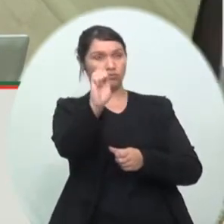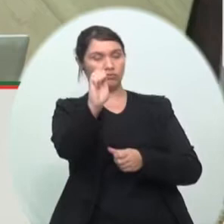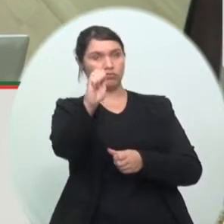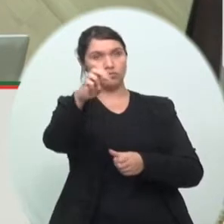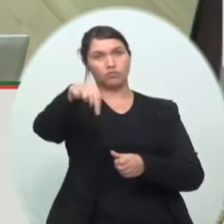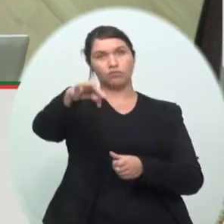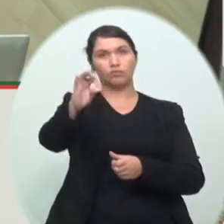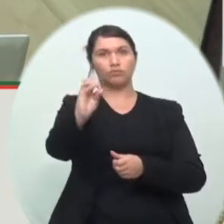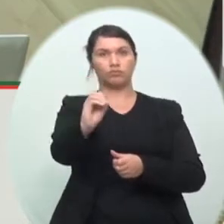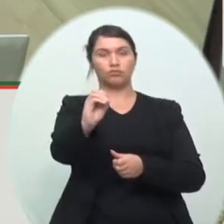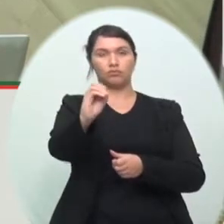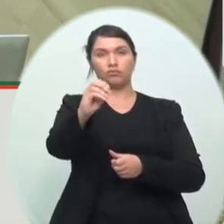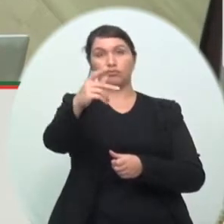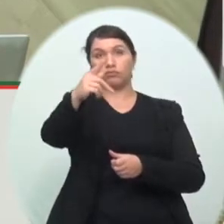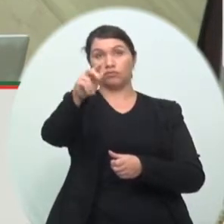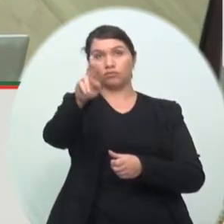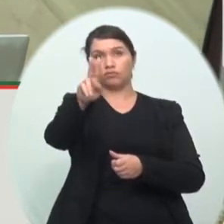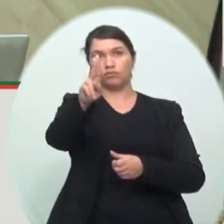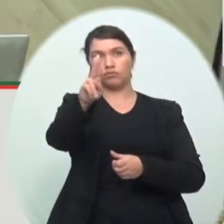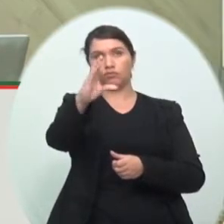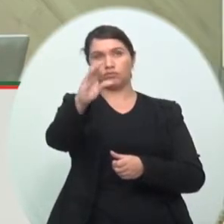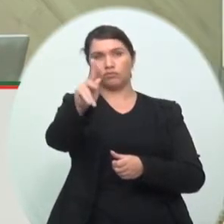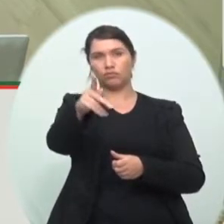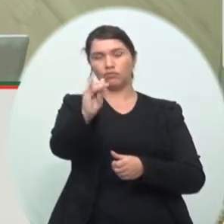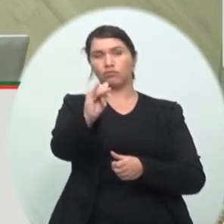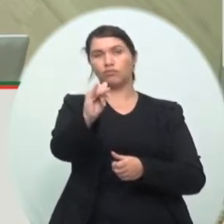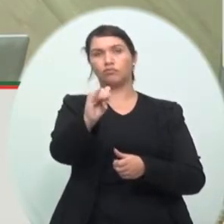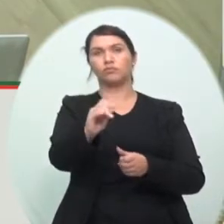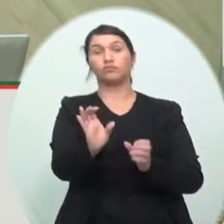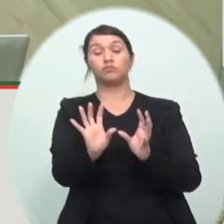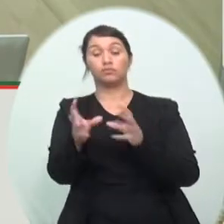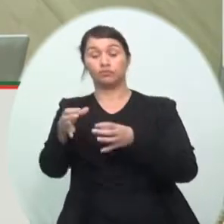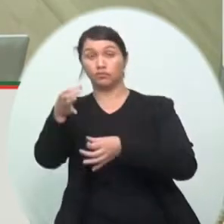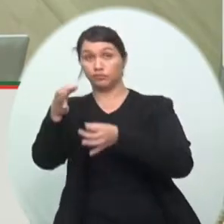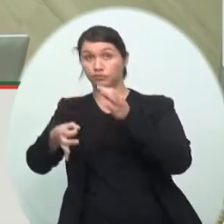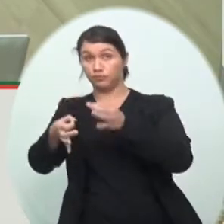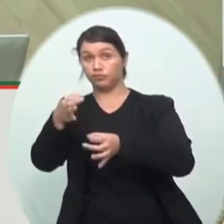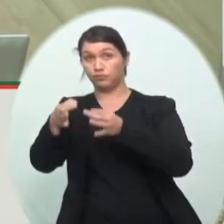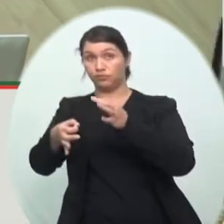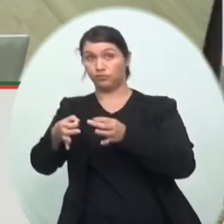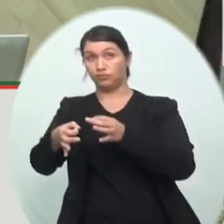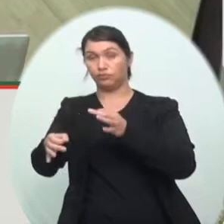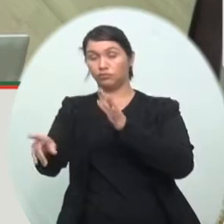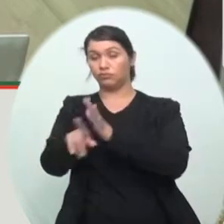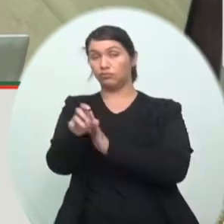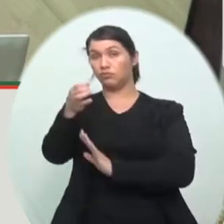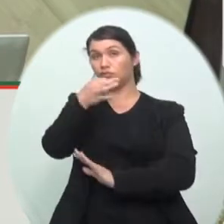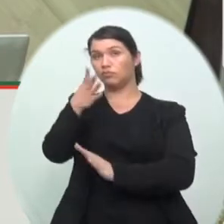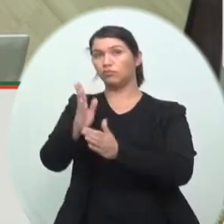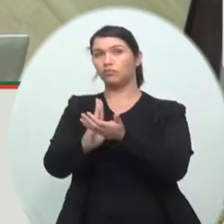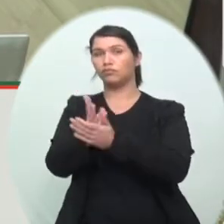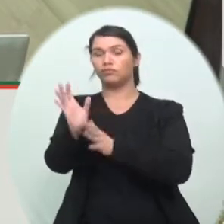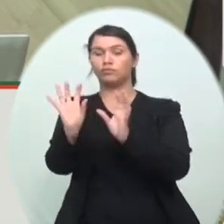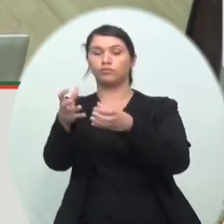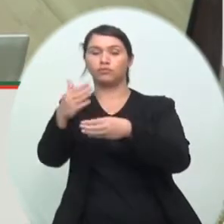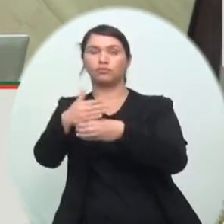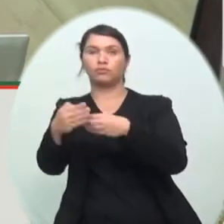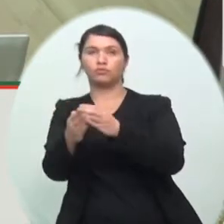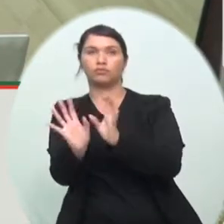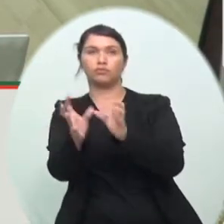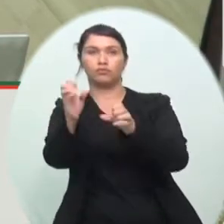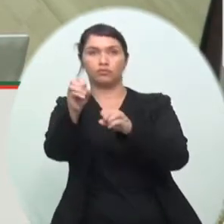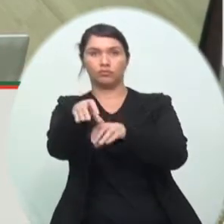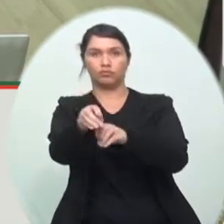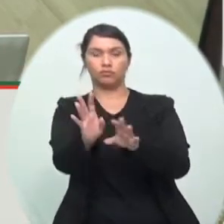Residencial Peruque. A Comissão de Justiça e Redação opinou pela legalidade e constitucionalidade. As Comissões de Obras,